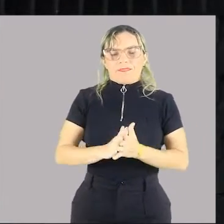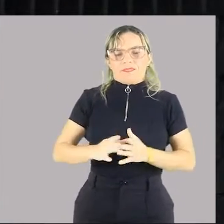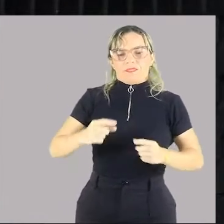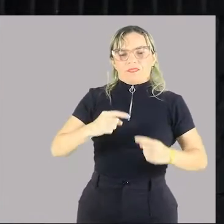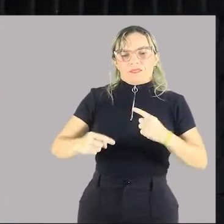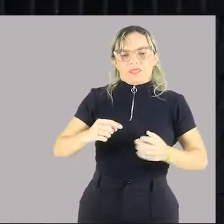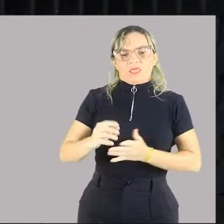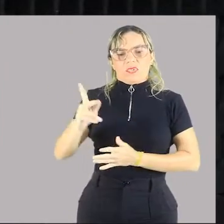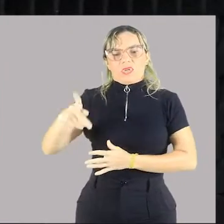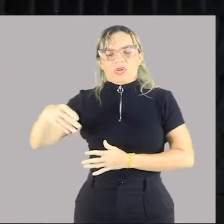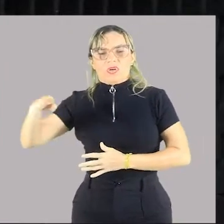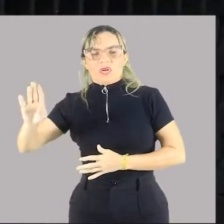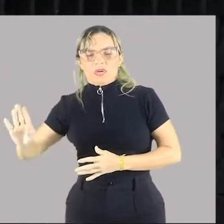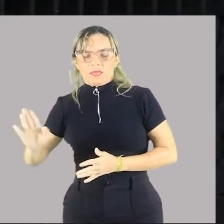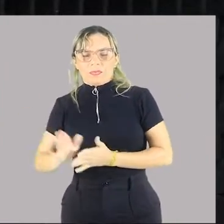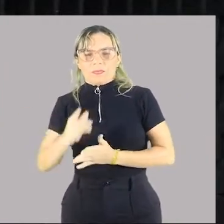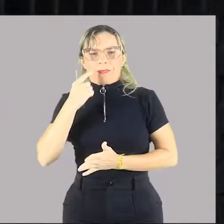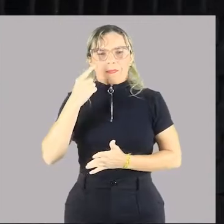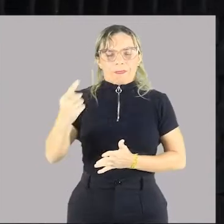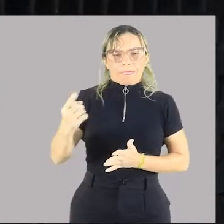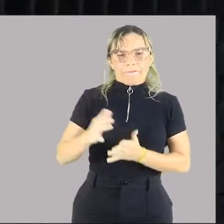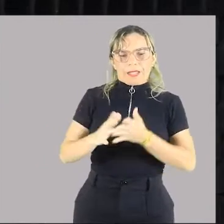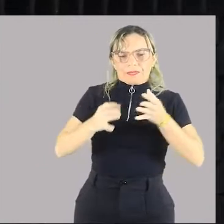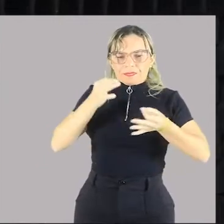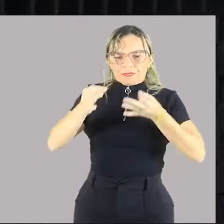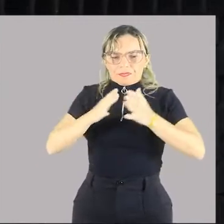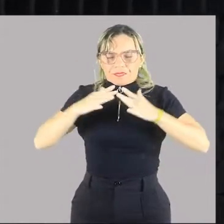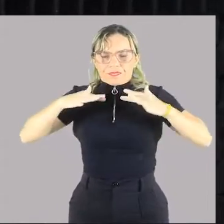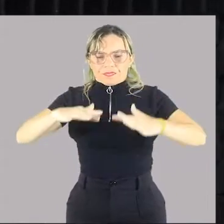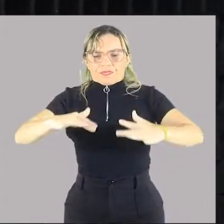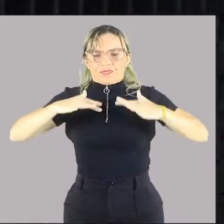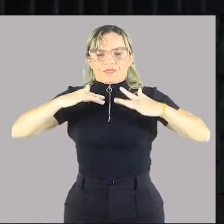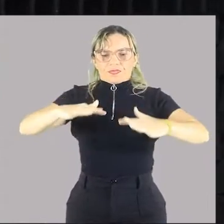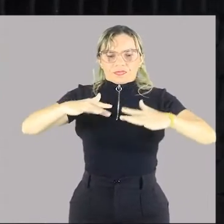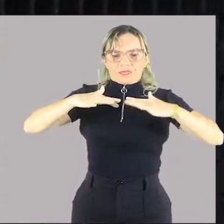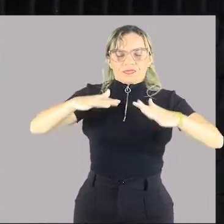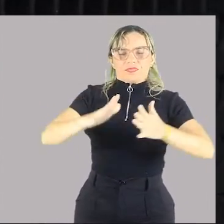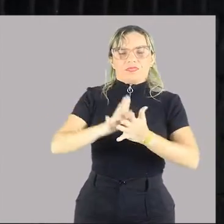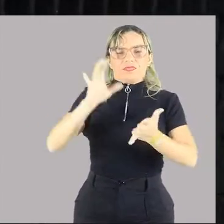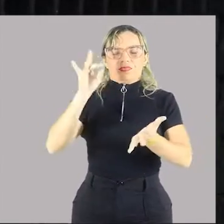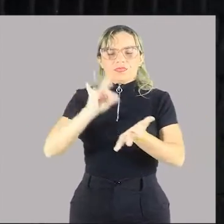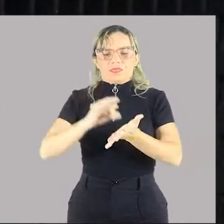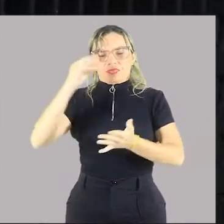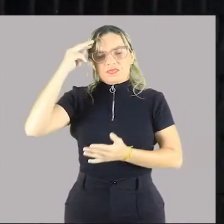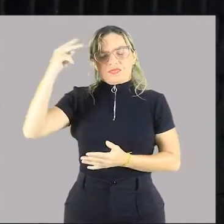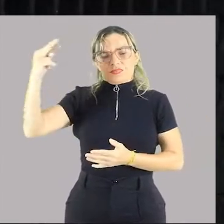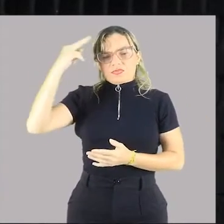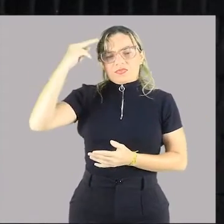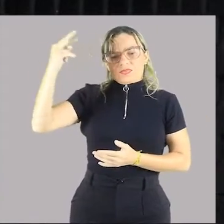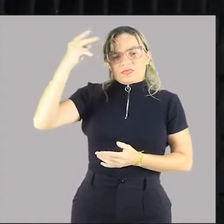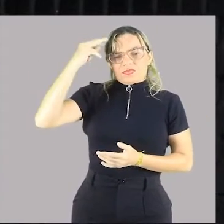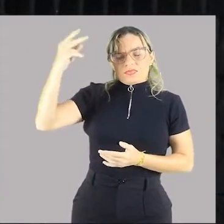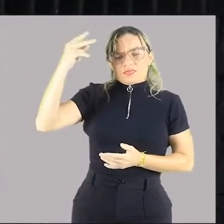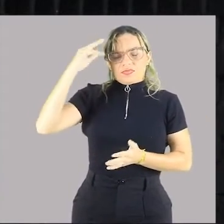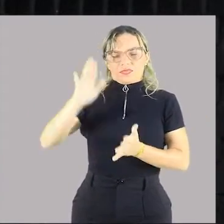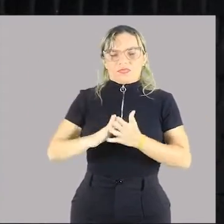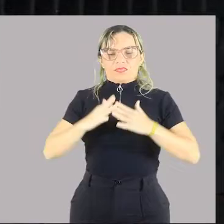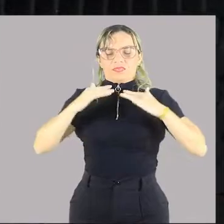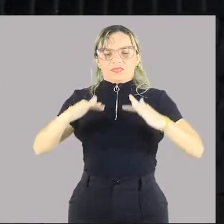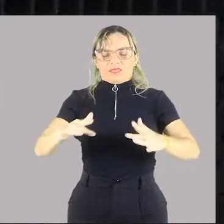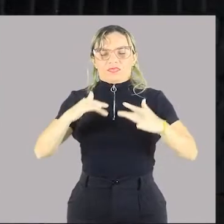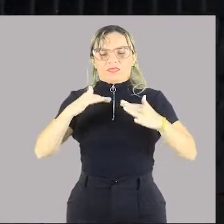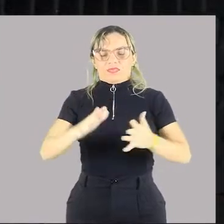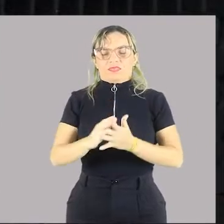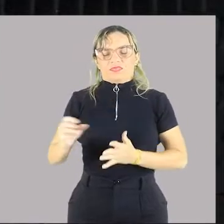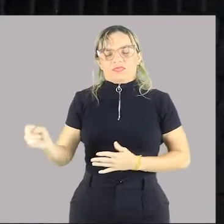pública, olhar para o movimento, que é um movimento que, na verdade, ele é histórico. E ele é um movimento